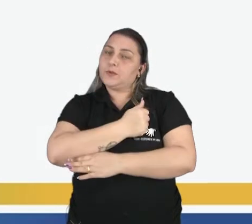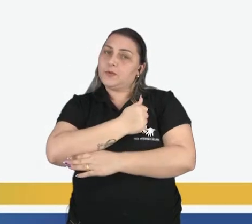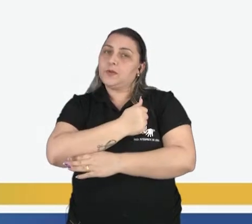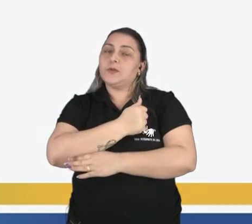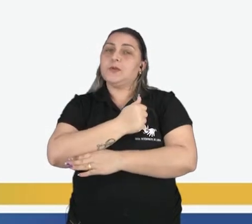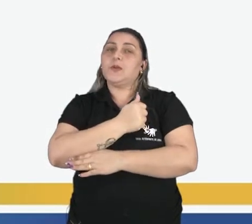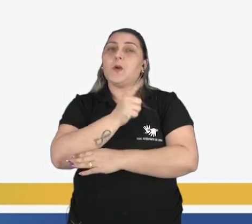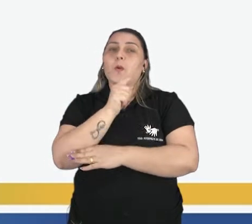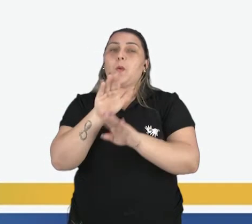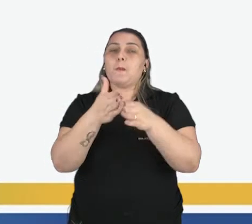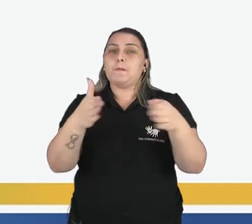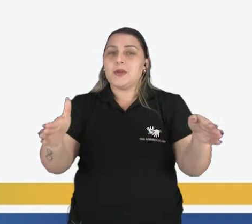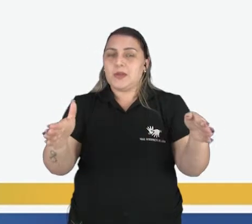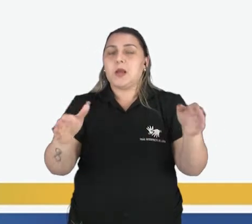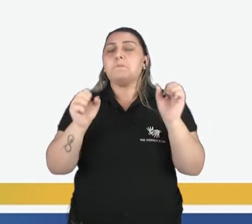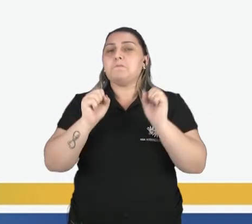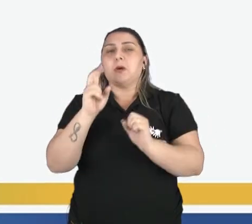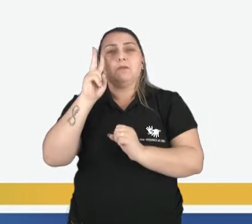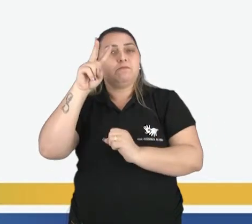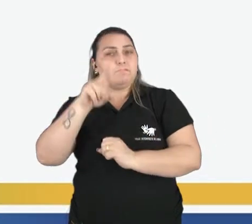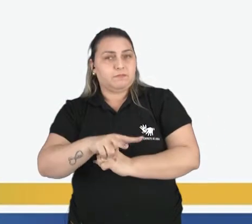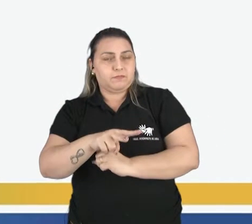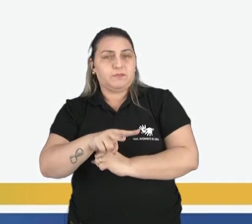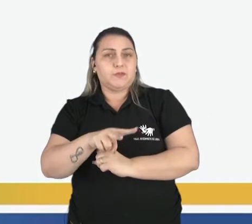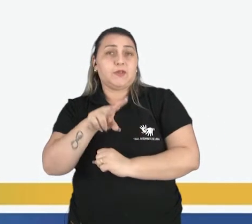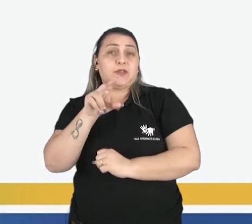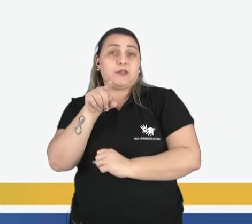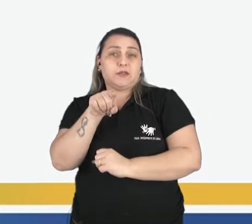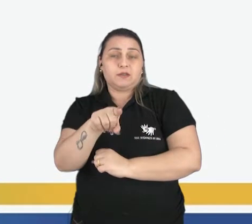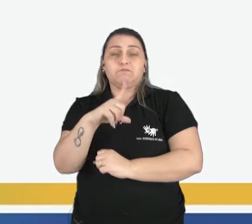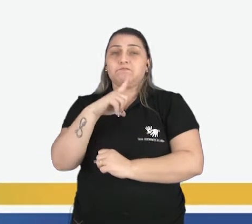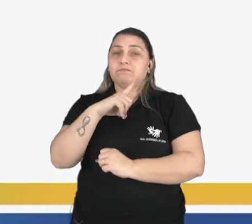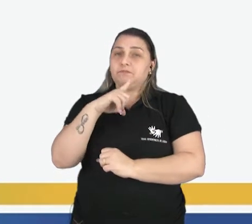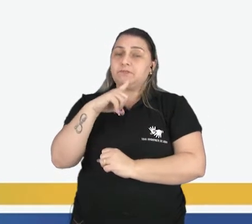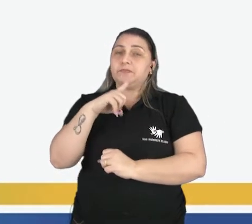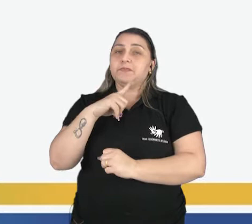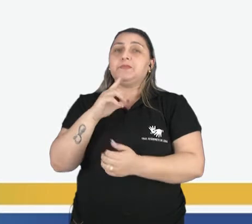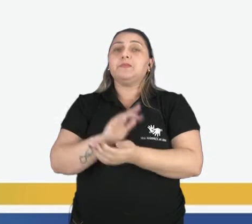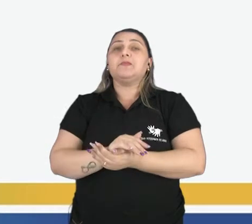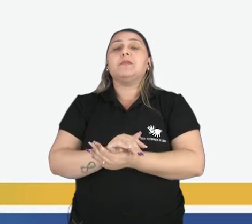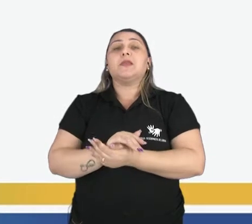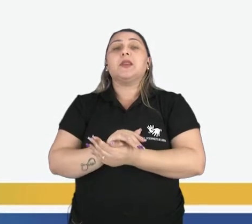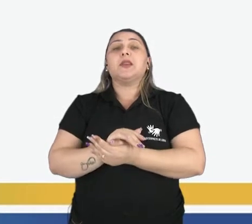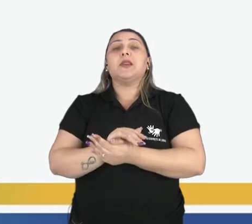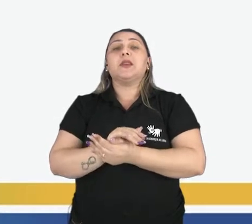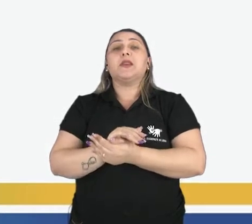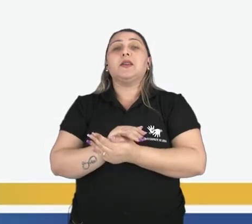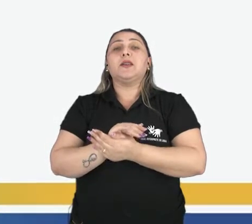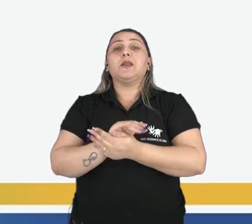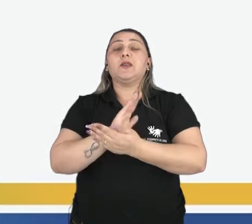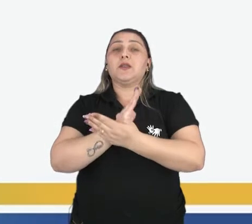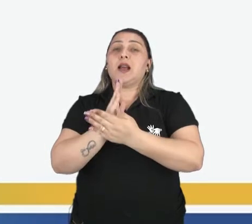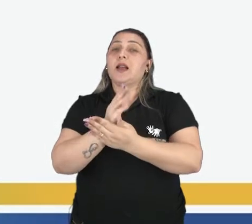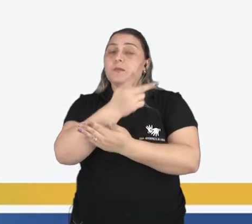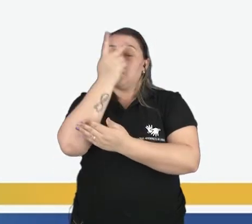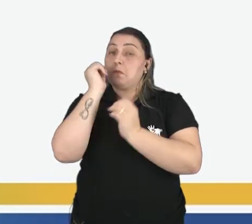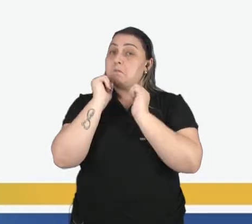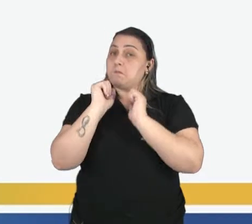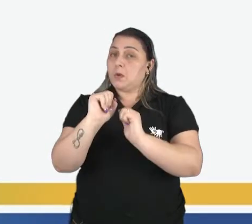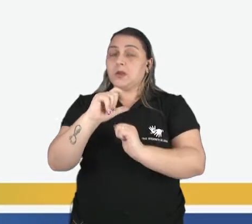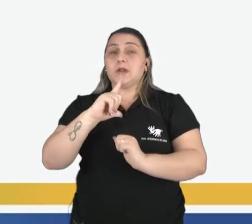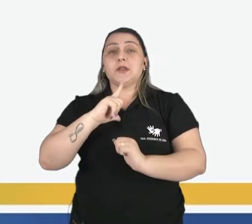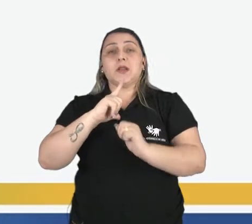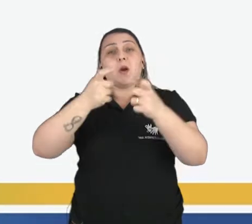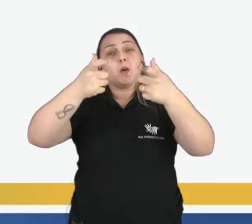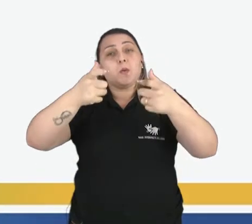com piscina e tudo que se possa imaginar. Então só aí você tem uma divisória entre aqueles que podem ter um